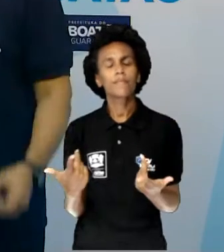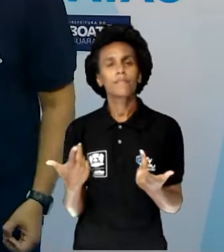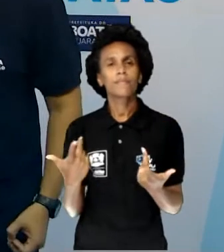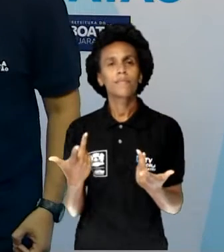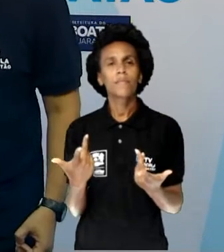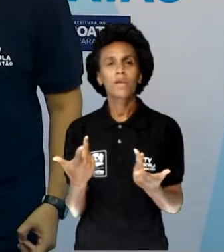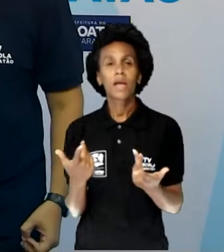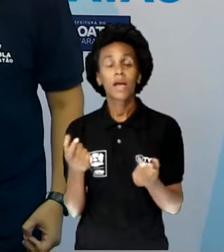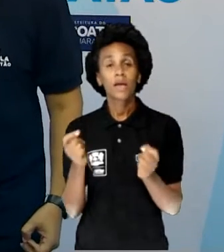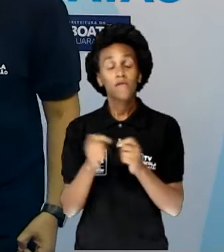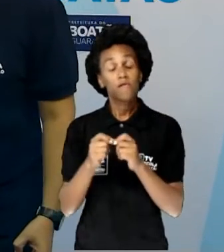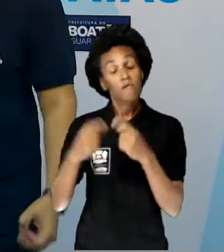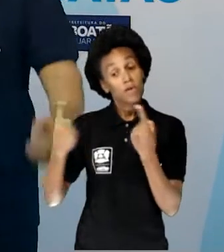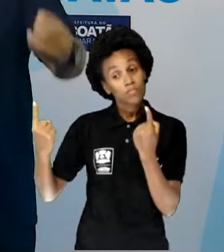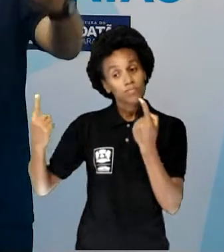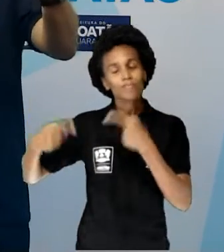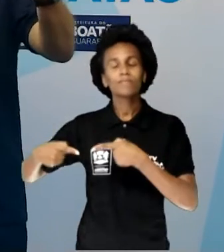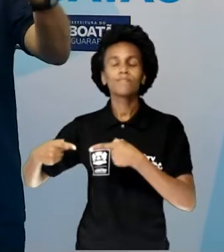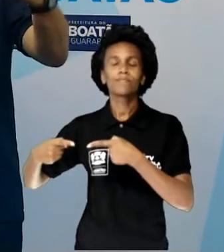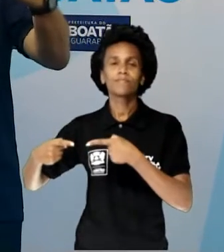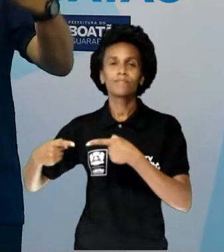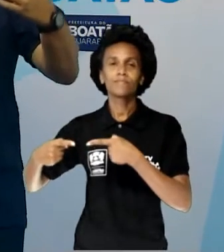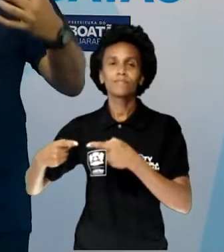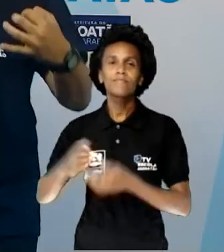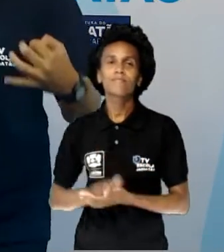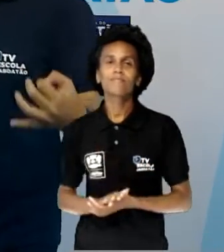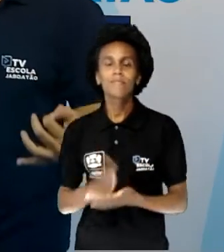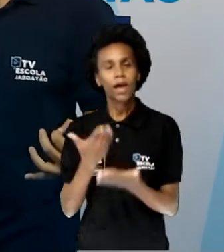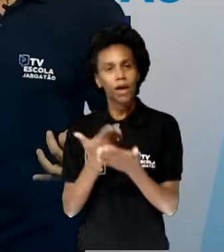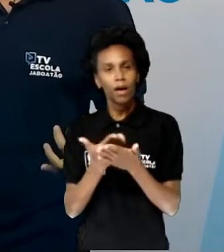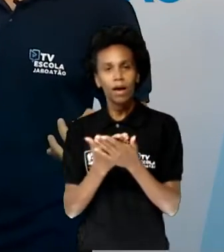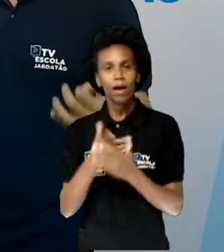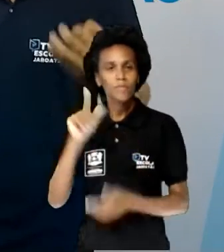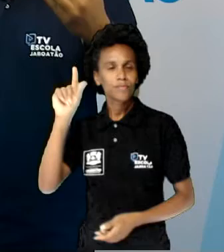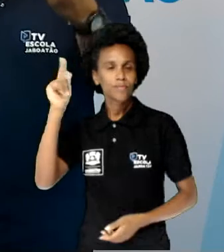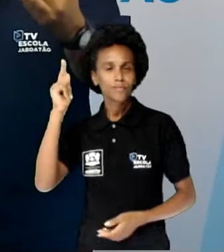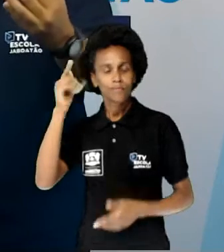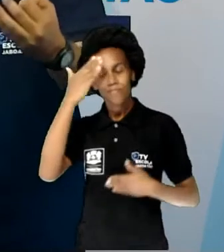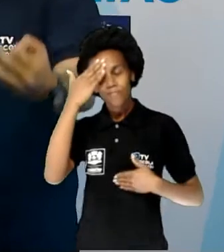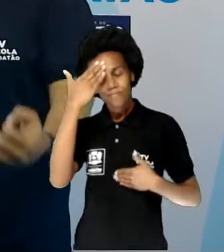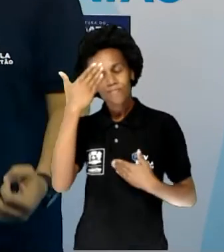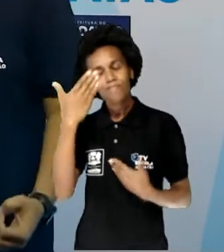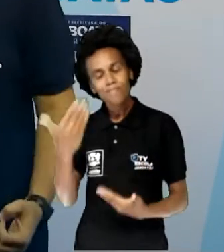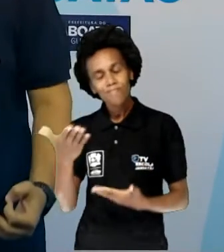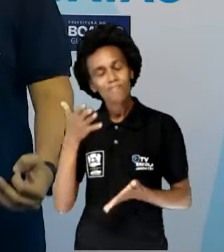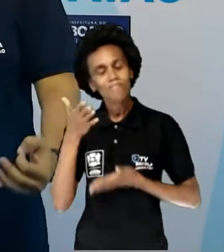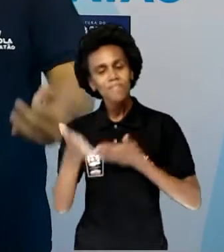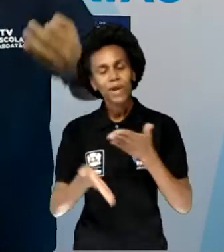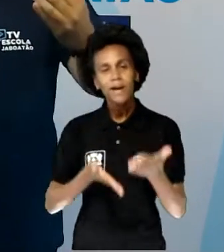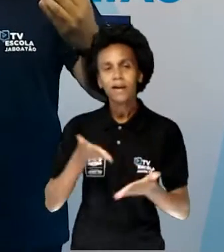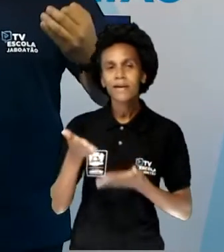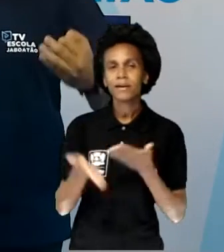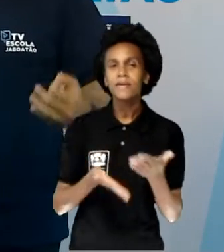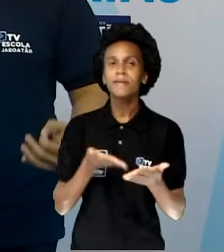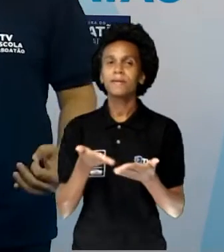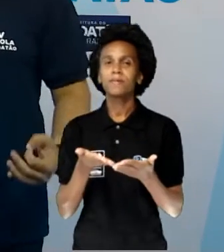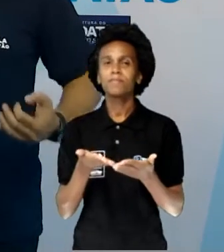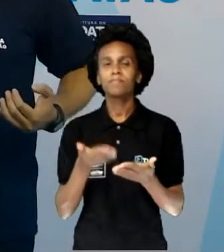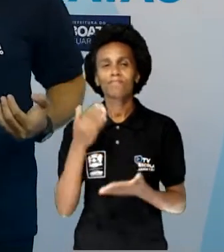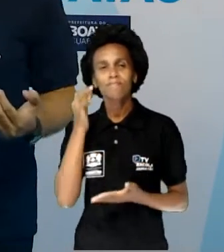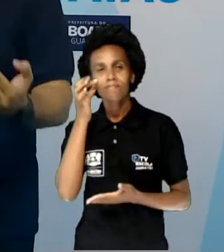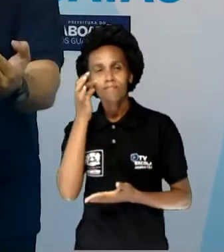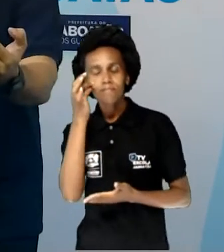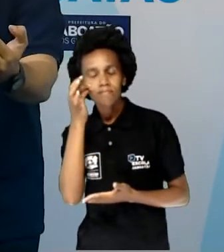o nosso querido desafio. Essa foi mais uma aula de geografia. Eu agradeço a tua participação, a tua